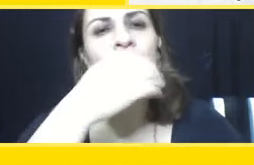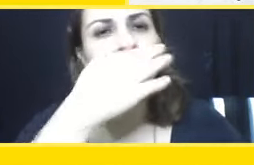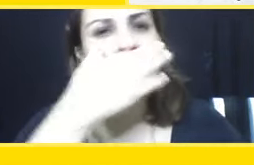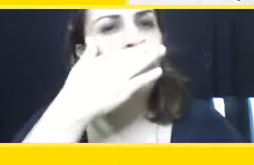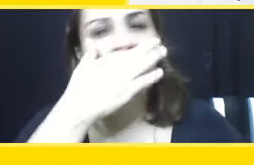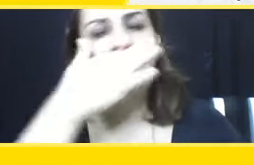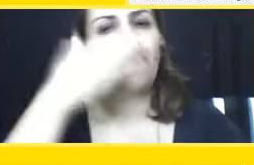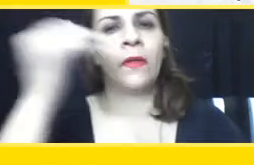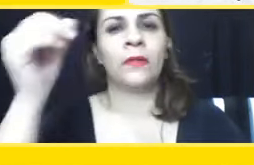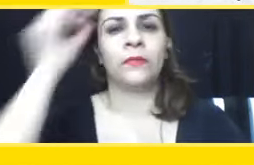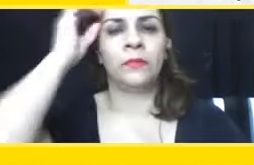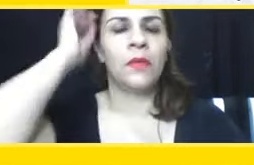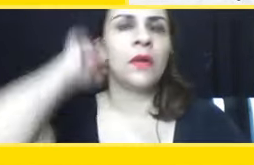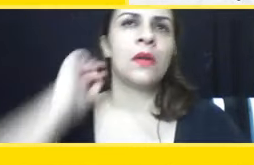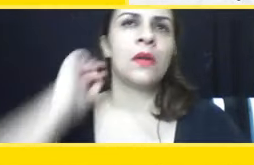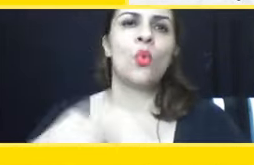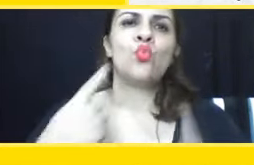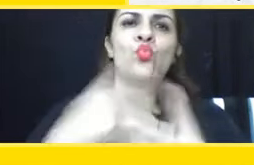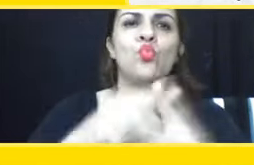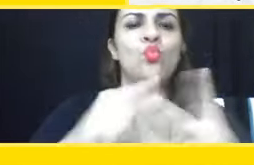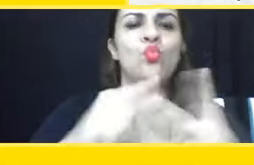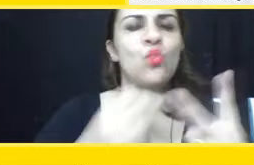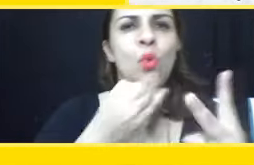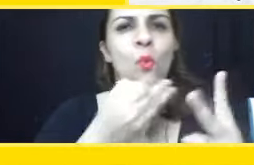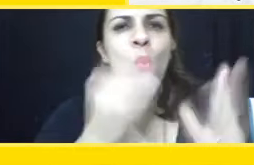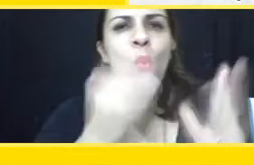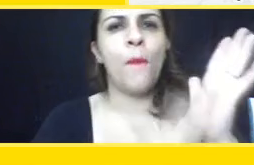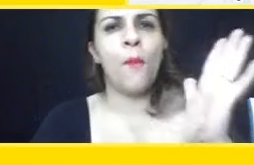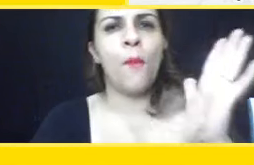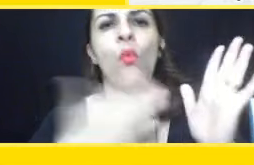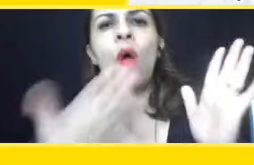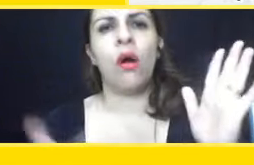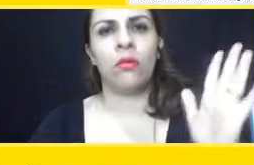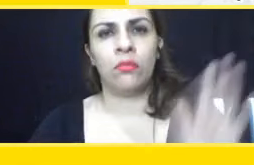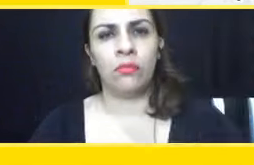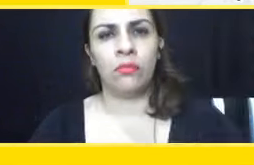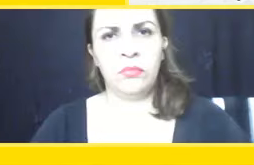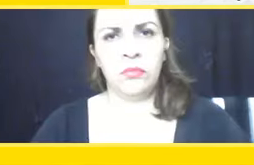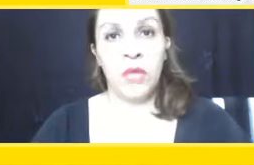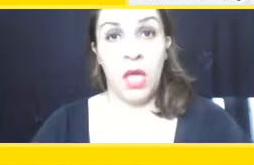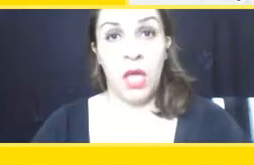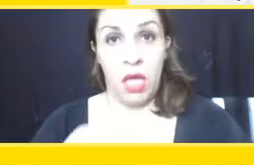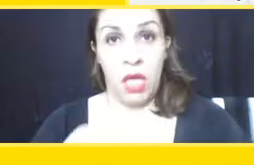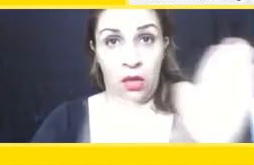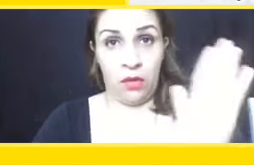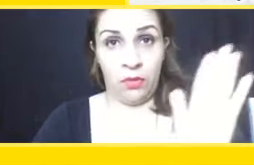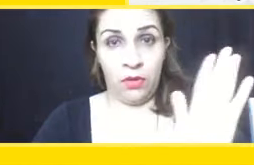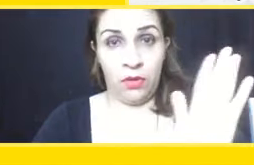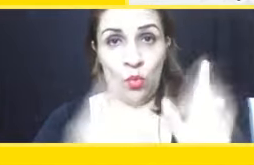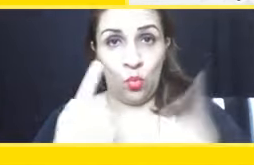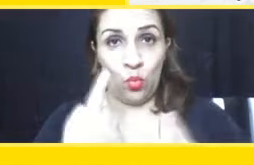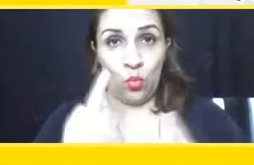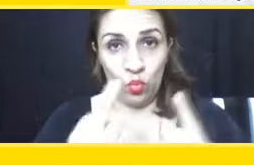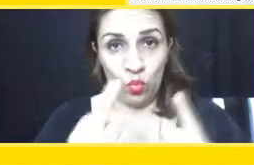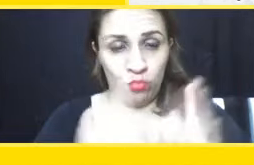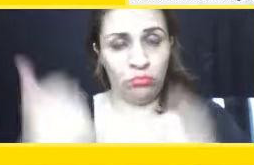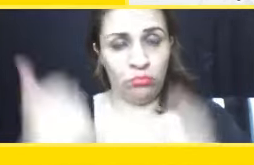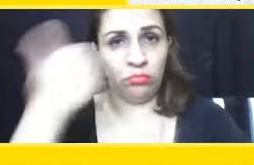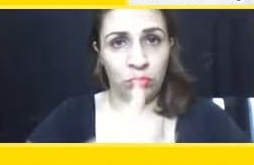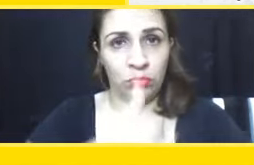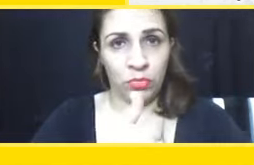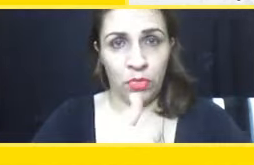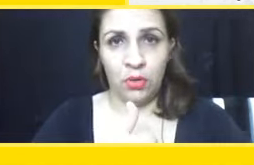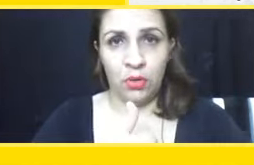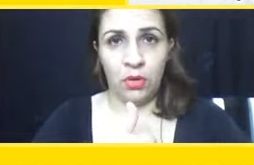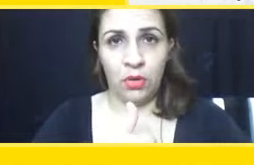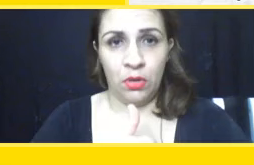apresentou algumas emendas. Quais emendas foram essas e foram aprovadas? Não, eu apresentei, na verdade, um substitutivo. O Ah, um substitutivo é o substitutivo